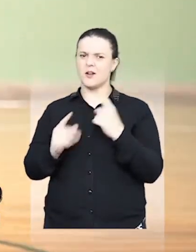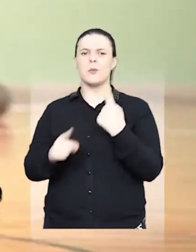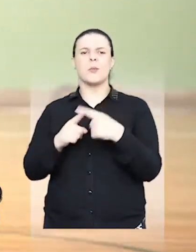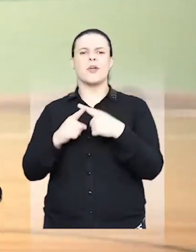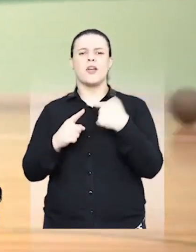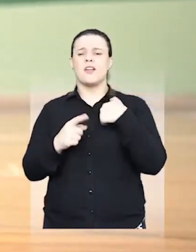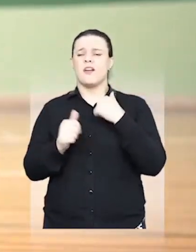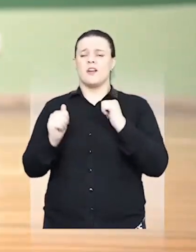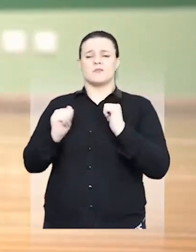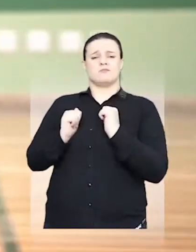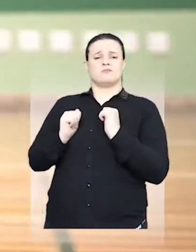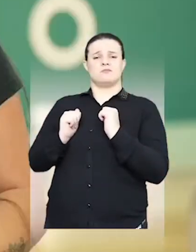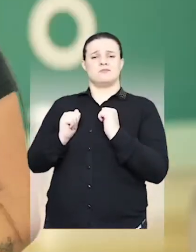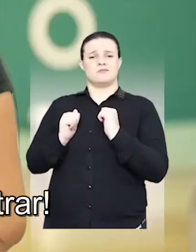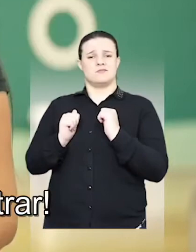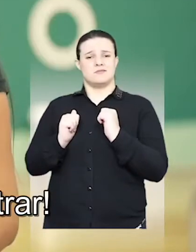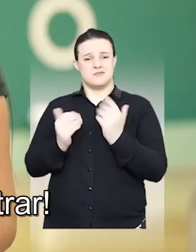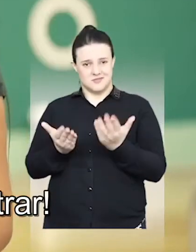eu não...